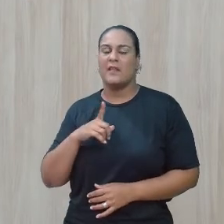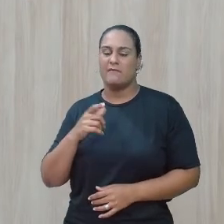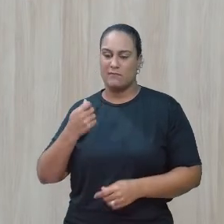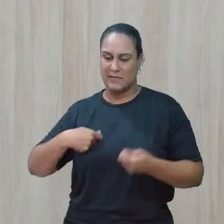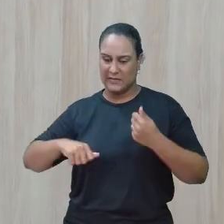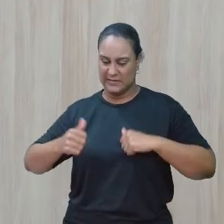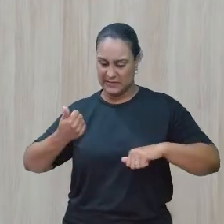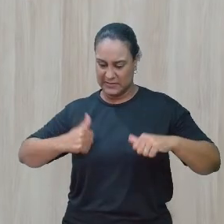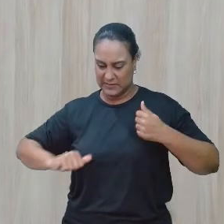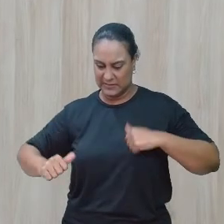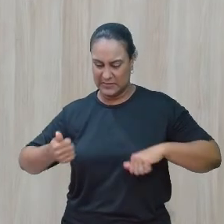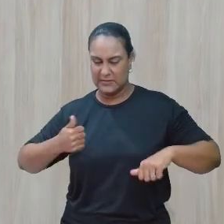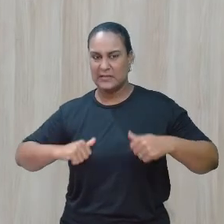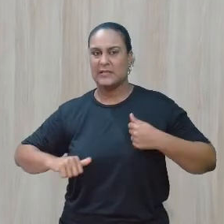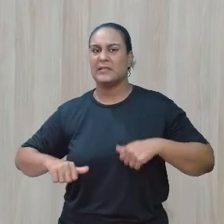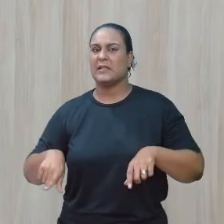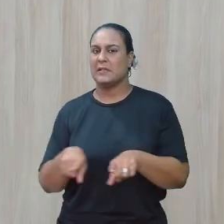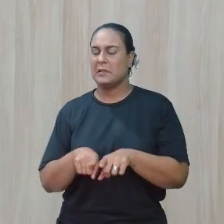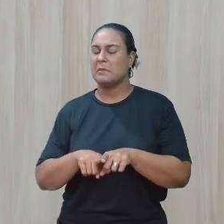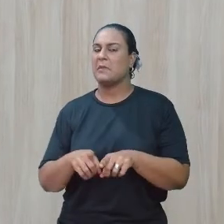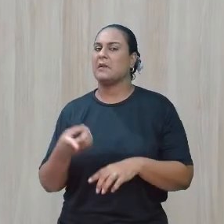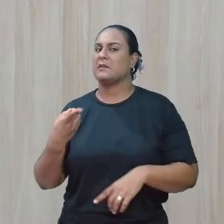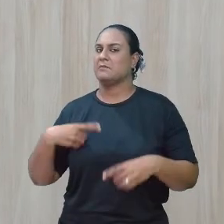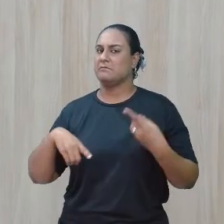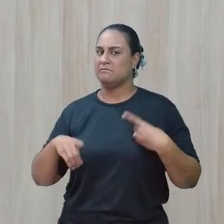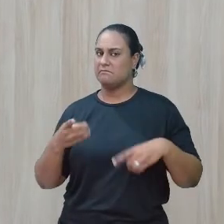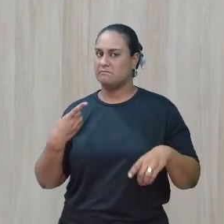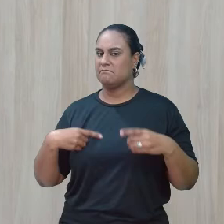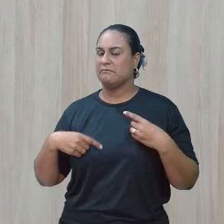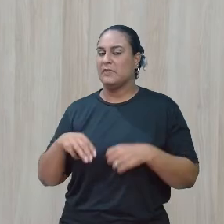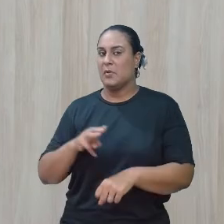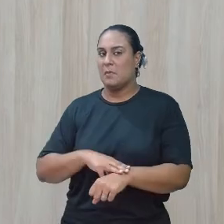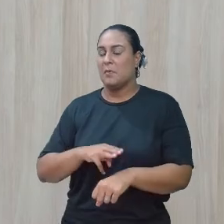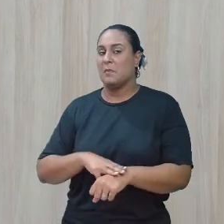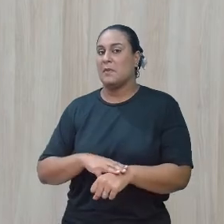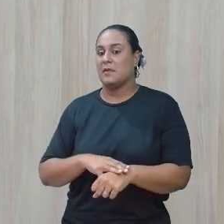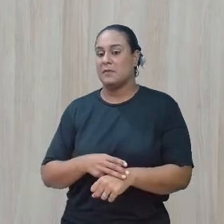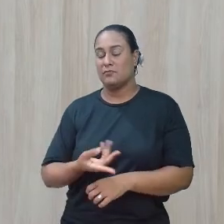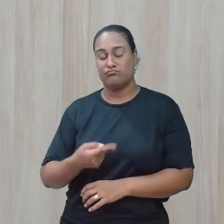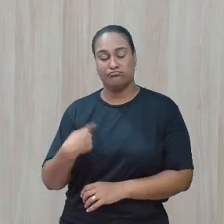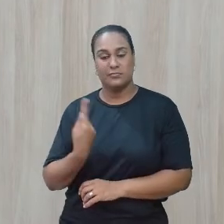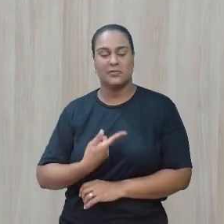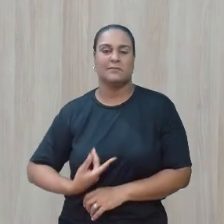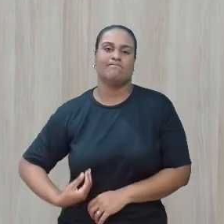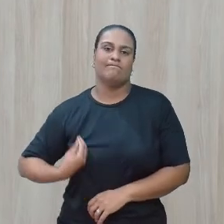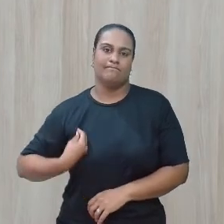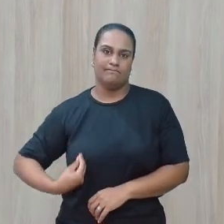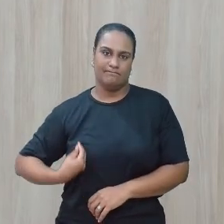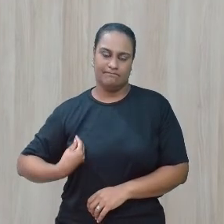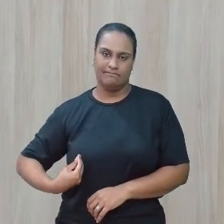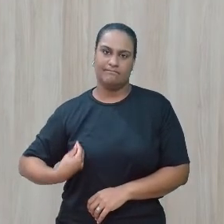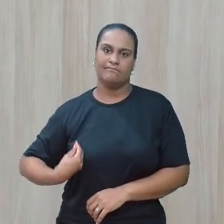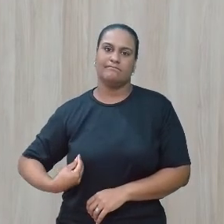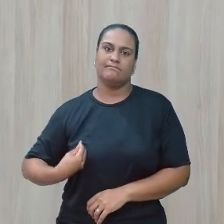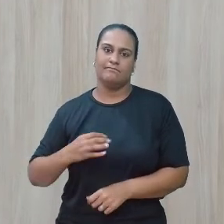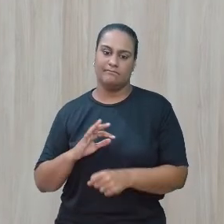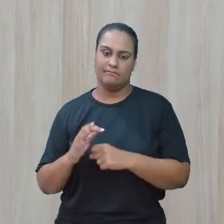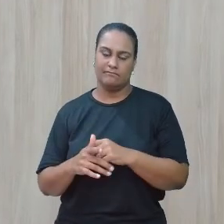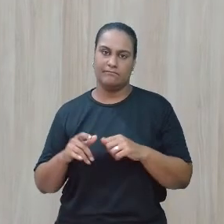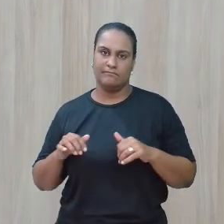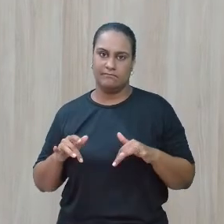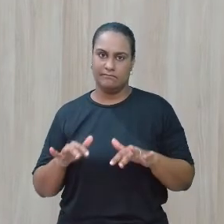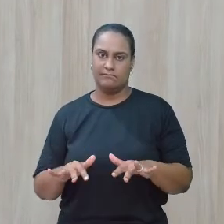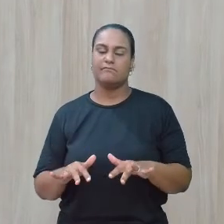ansiedade, ficou mais depressivo em relação a esse momento que a gente está aí sendo impactado pela